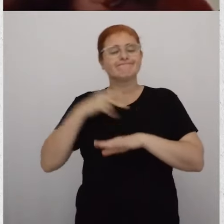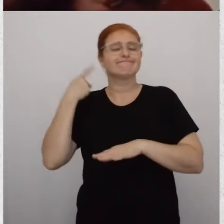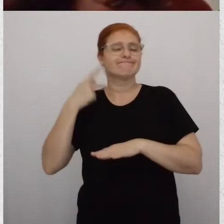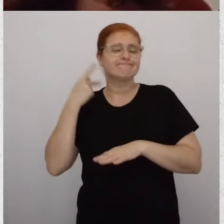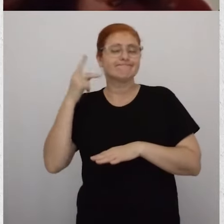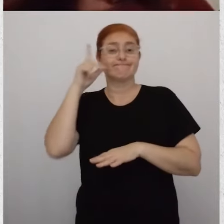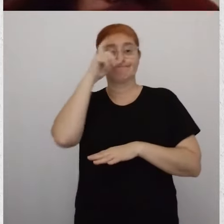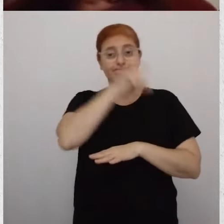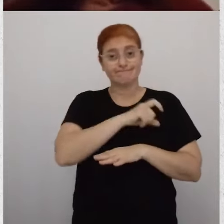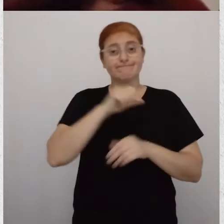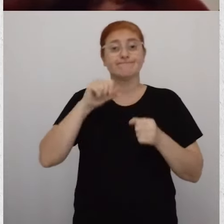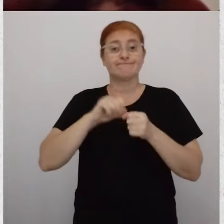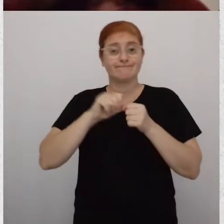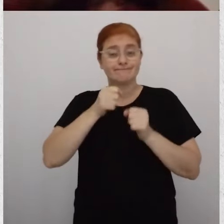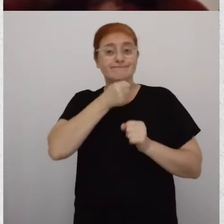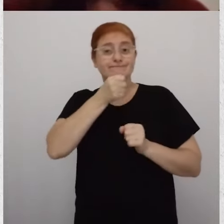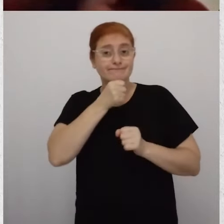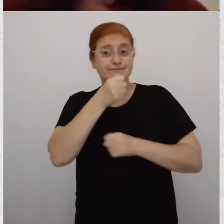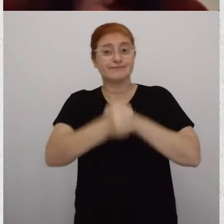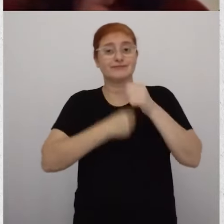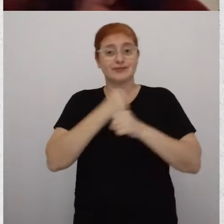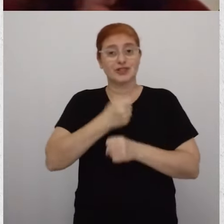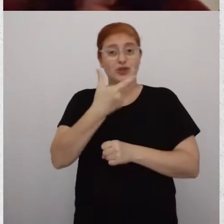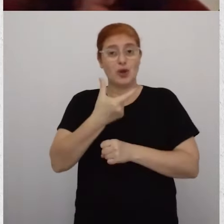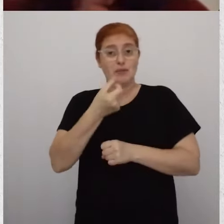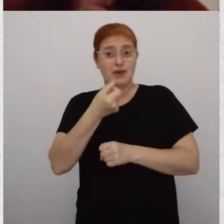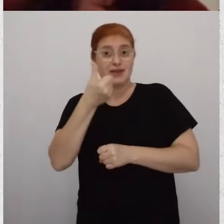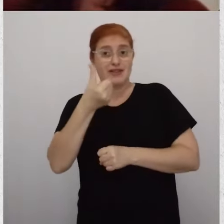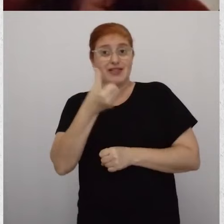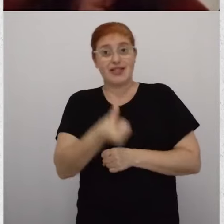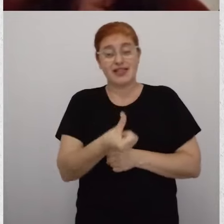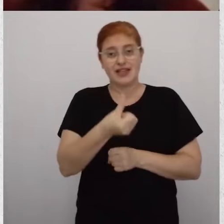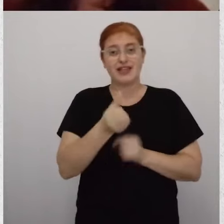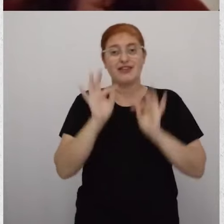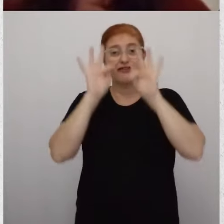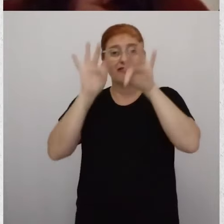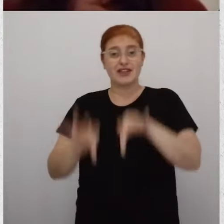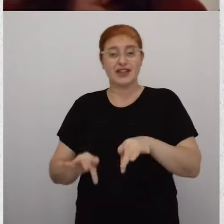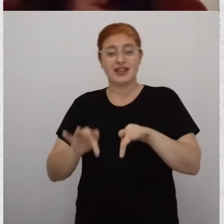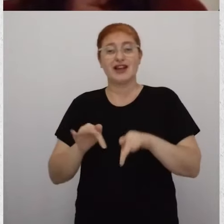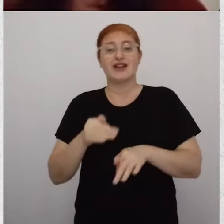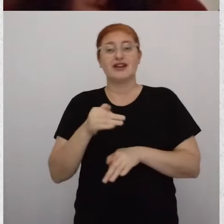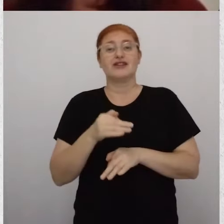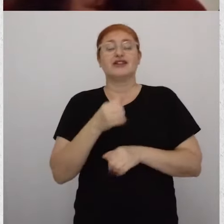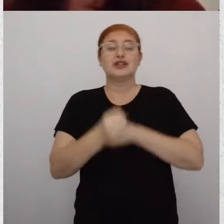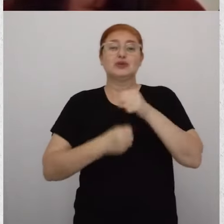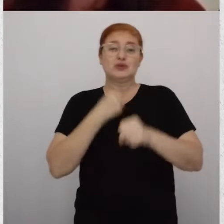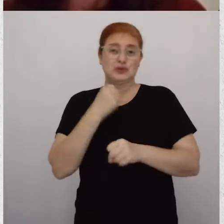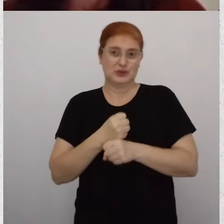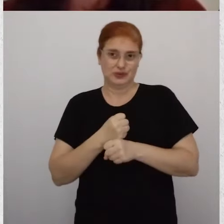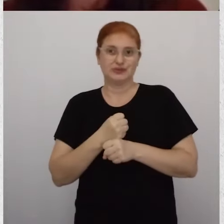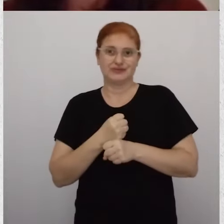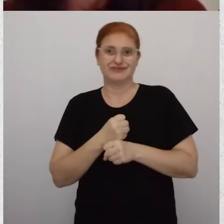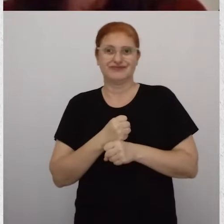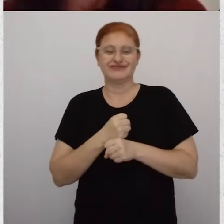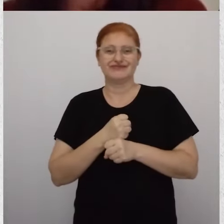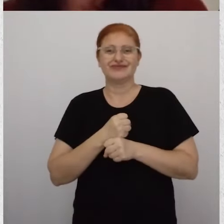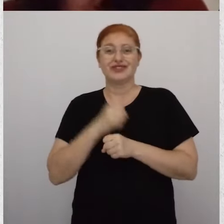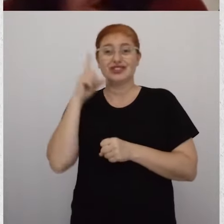né? E eu fiz essas entrevistas em 2016, assim, tinha sido, no final de 2016 tinha sido um ano No muito auge,